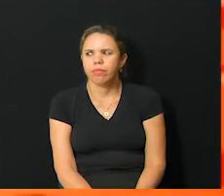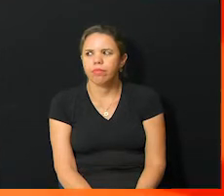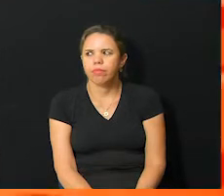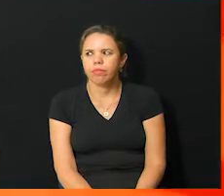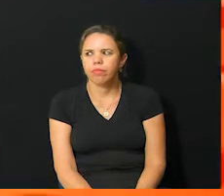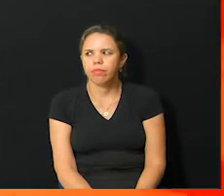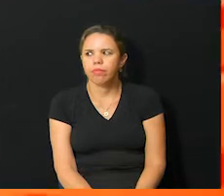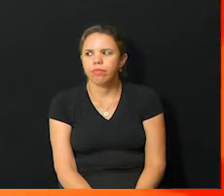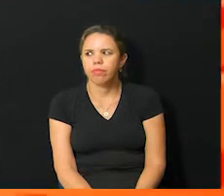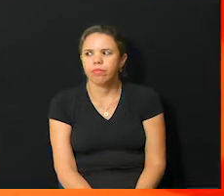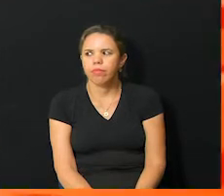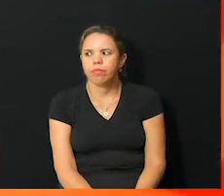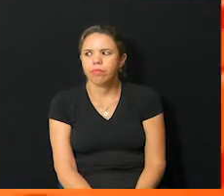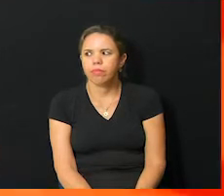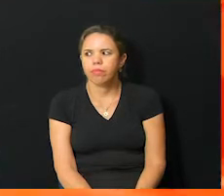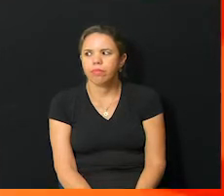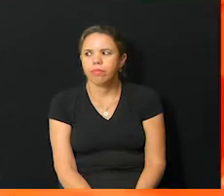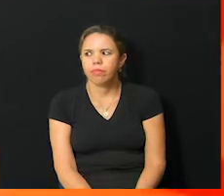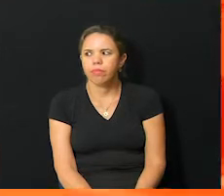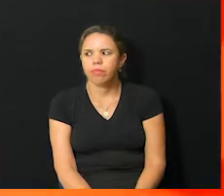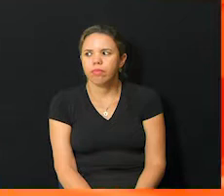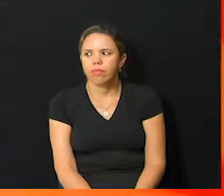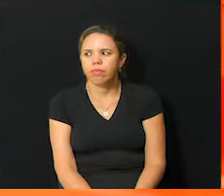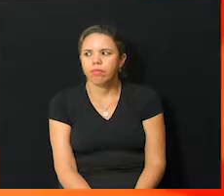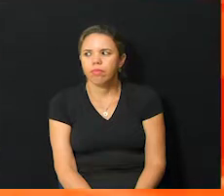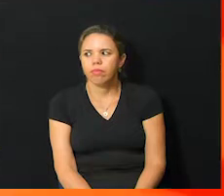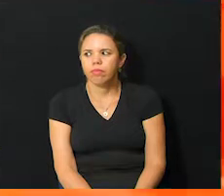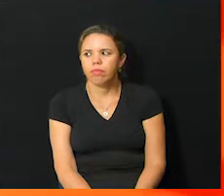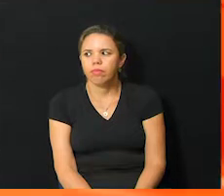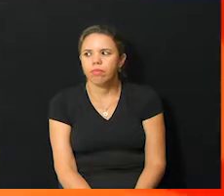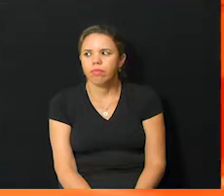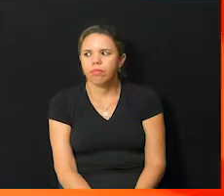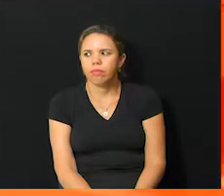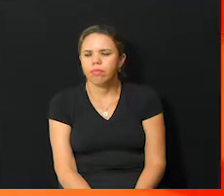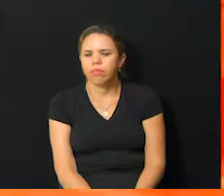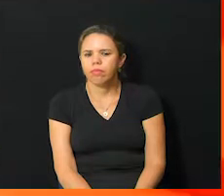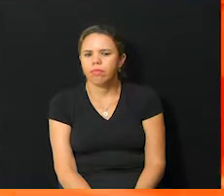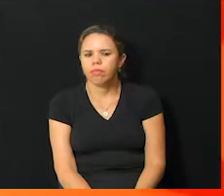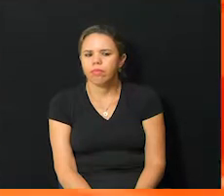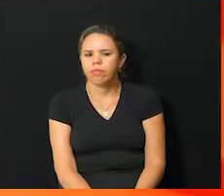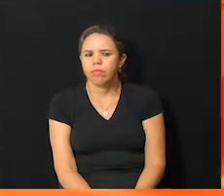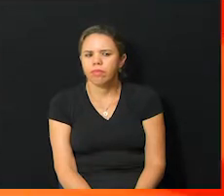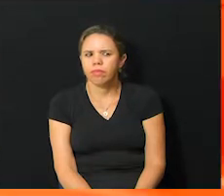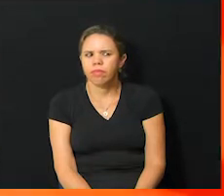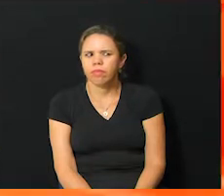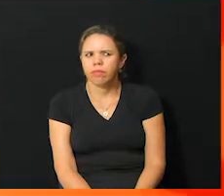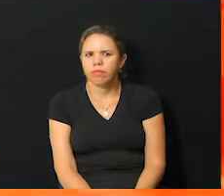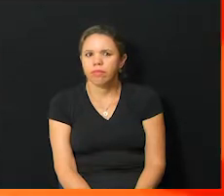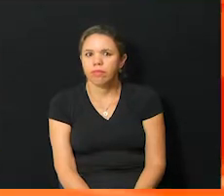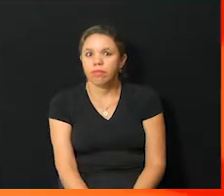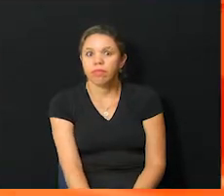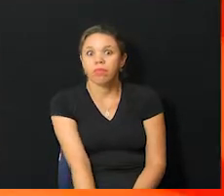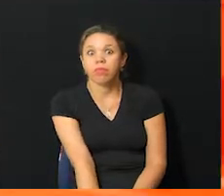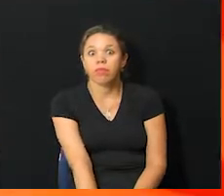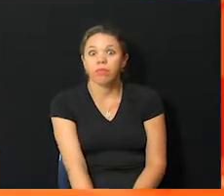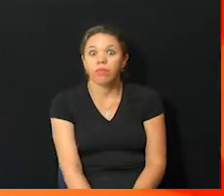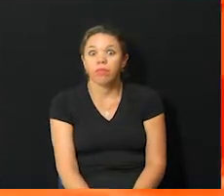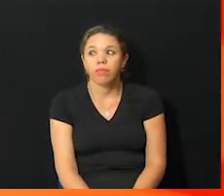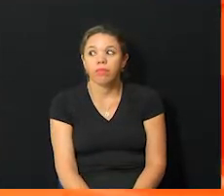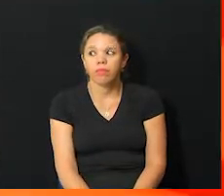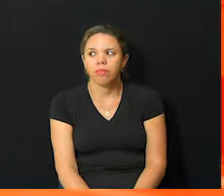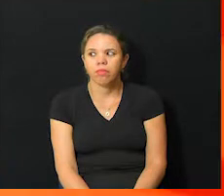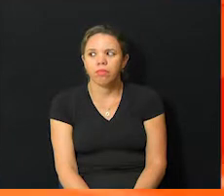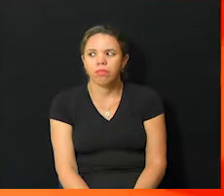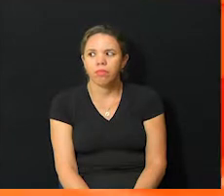Vermelho renda, vermelho renda, vermelho renda, vermelho renda, vermelho renda, vermelho renda, vermelho renda, vermelho renda.